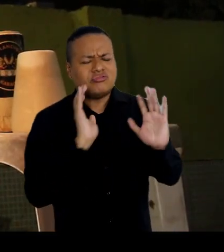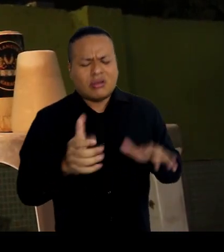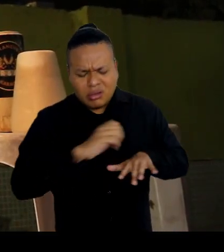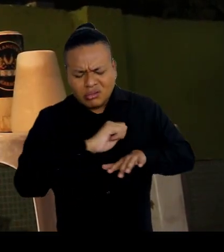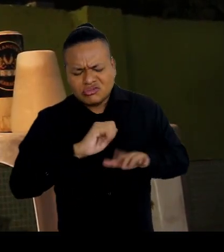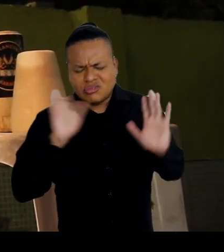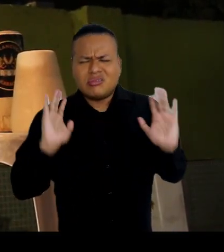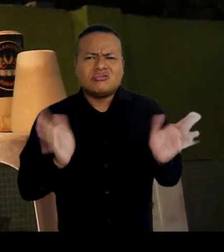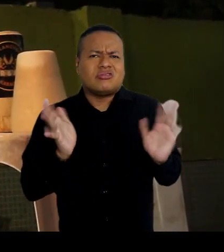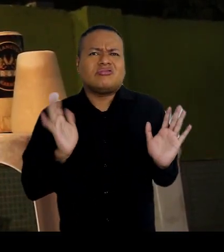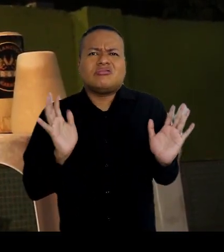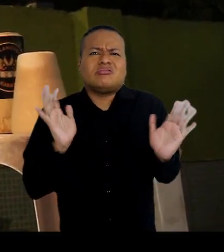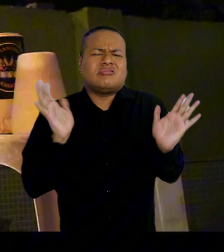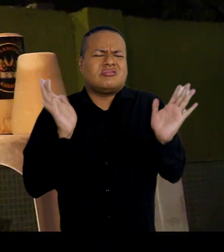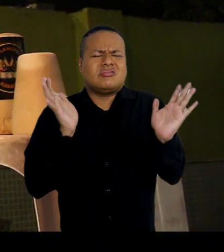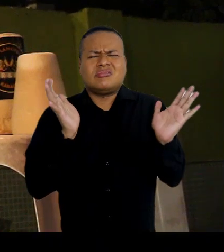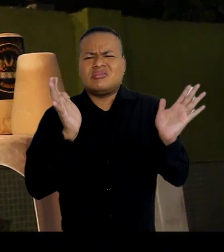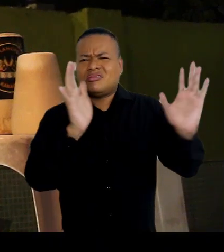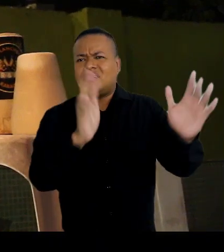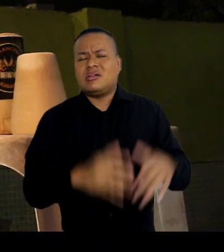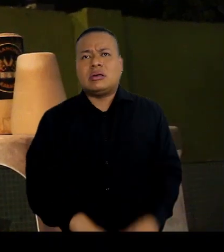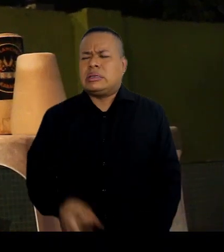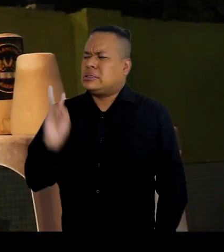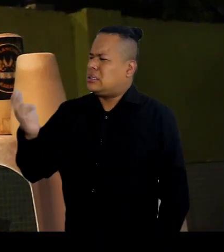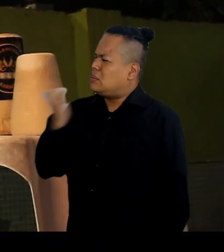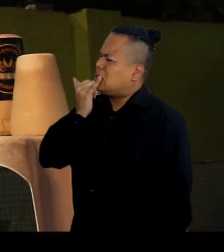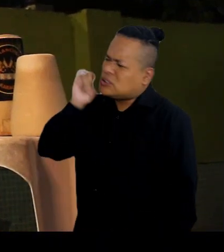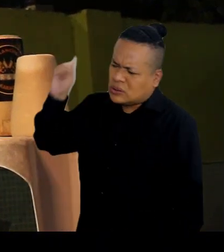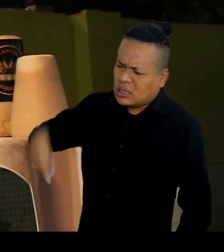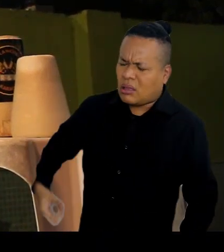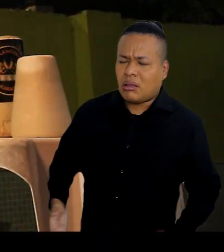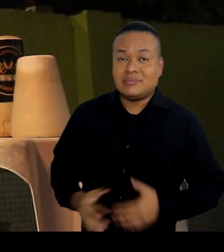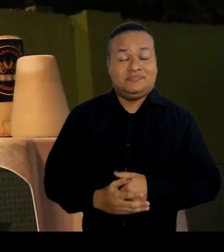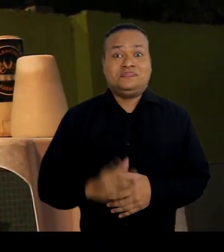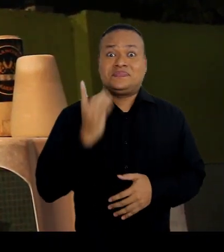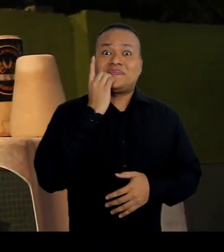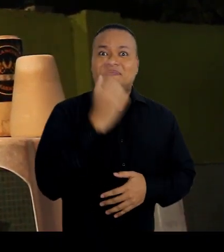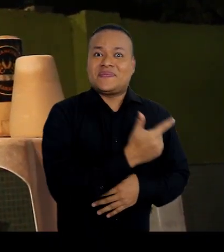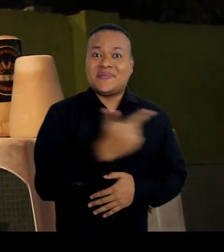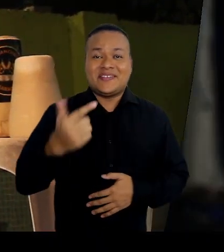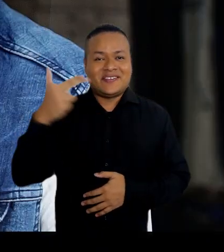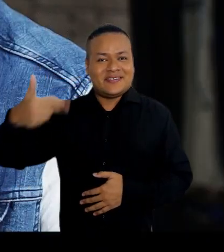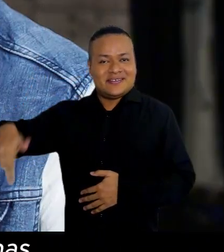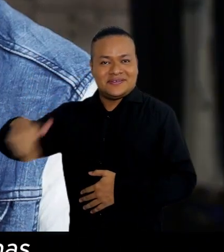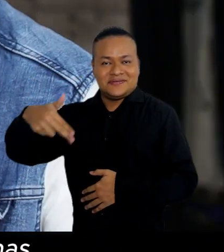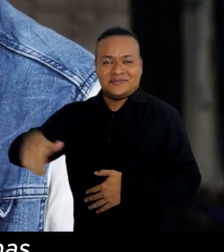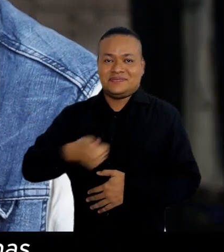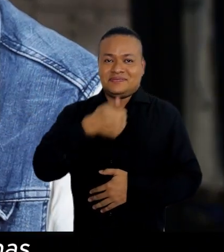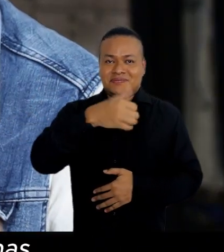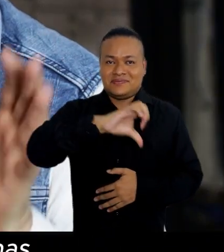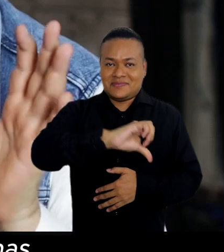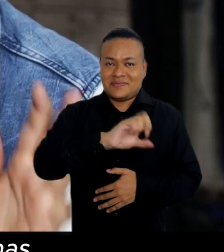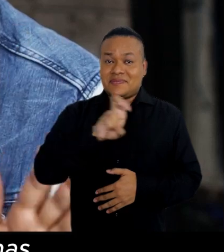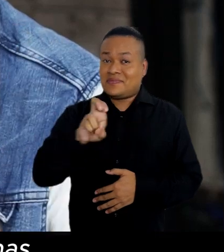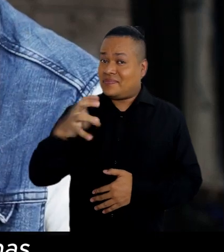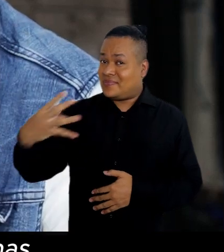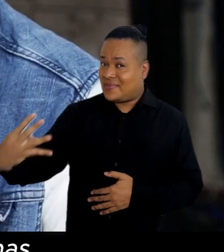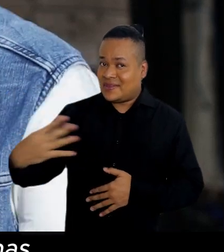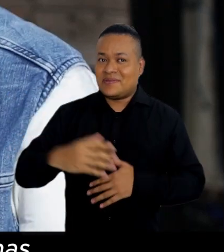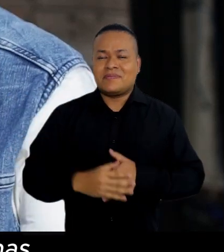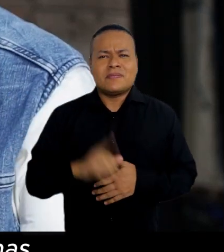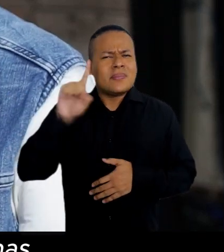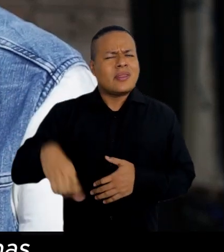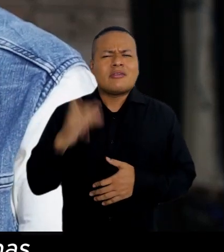já engraxei, já comprei. Toda hora é uma desculpinha, né? O dia 22 de novembro, em